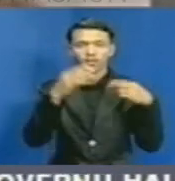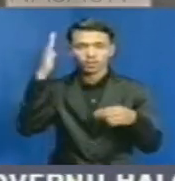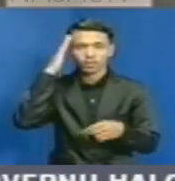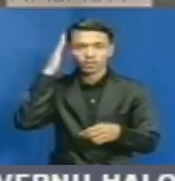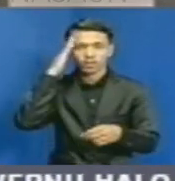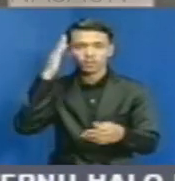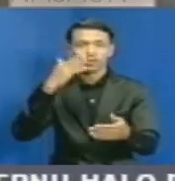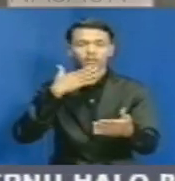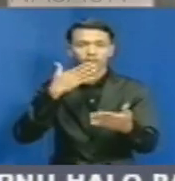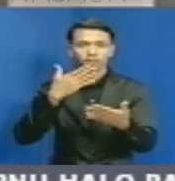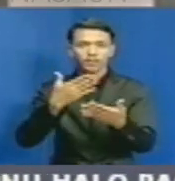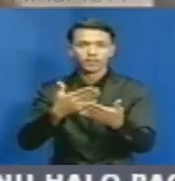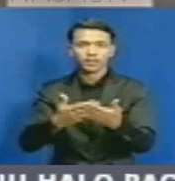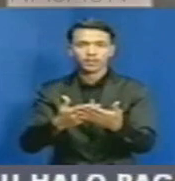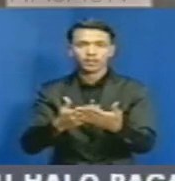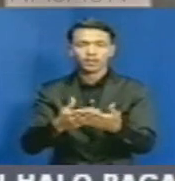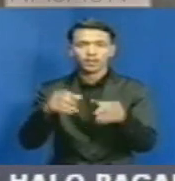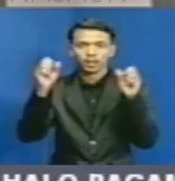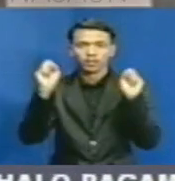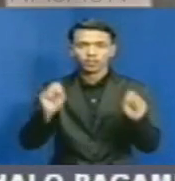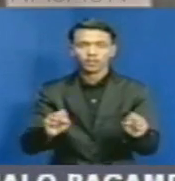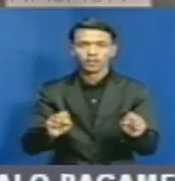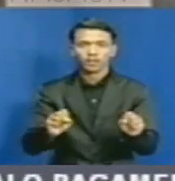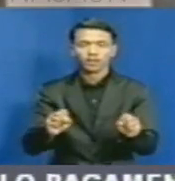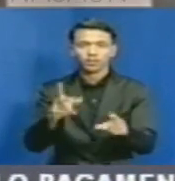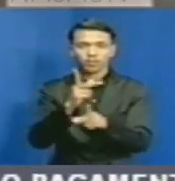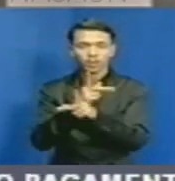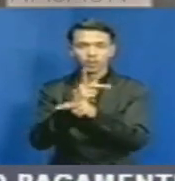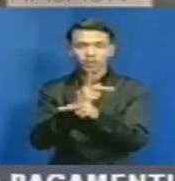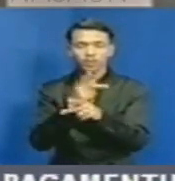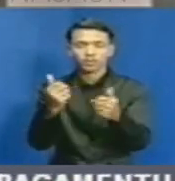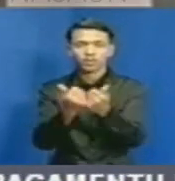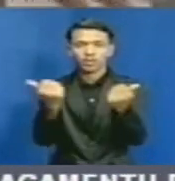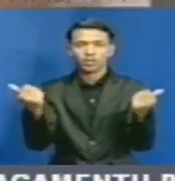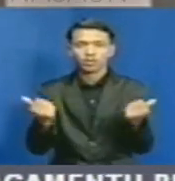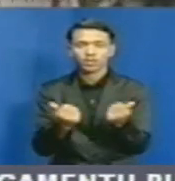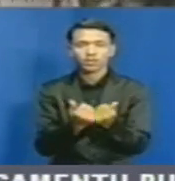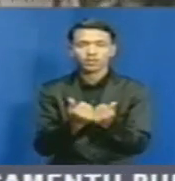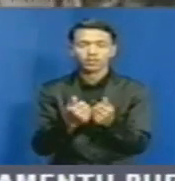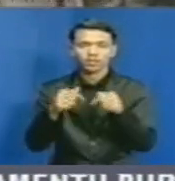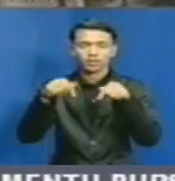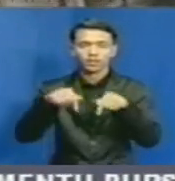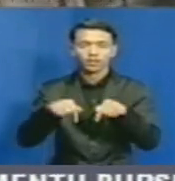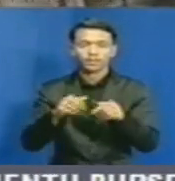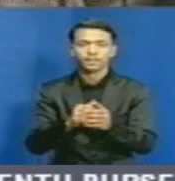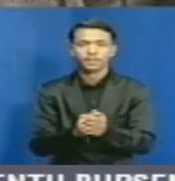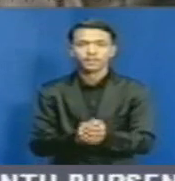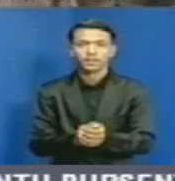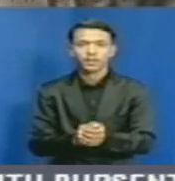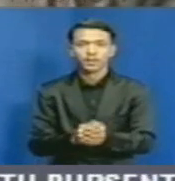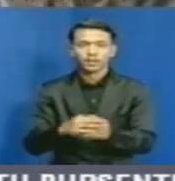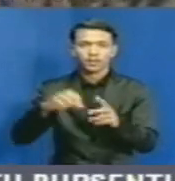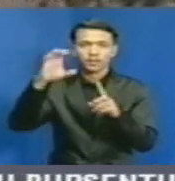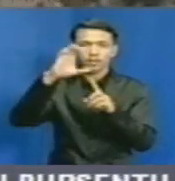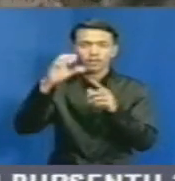conhecimento não é minha, a tu bela zero, Associação Latina Lima Mãe. Enquanto